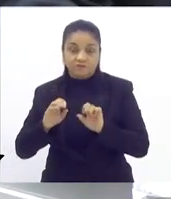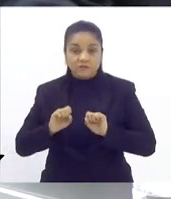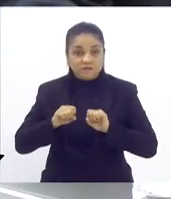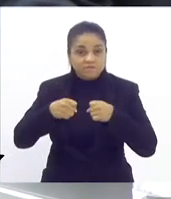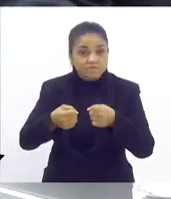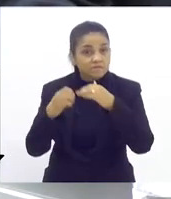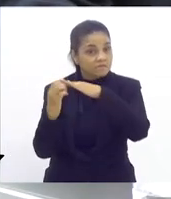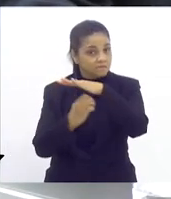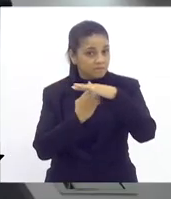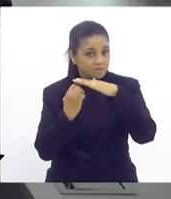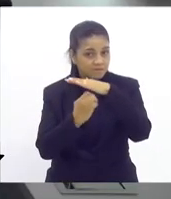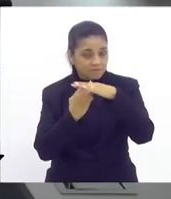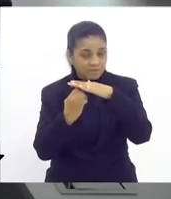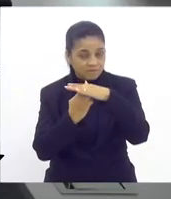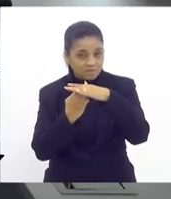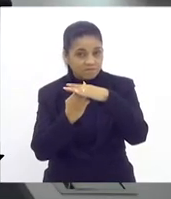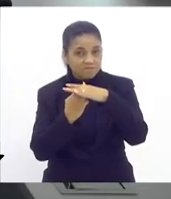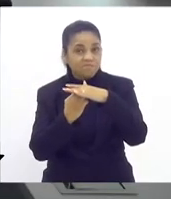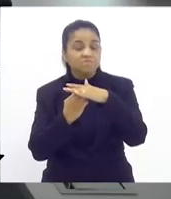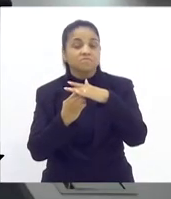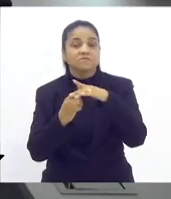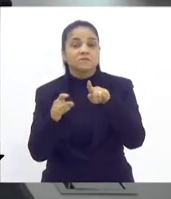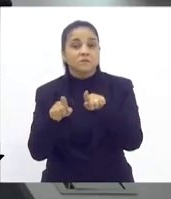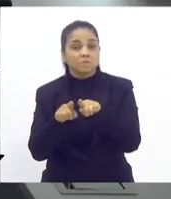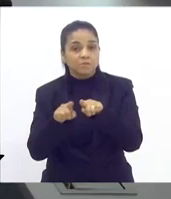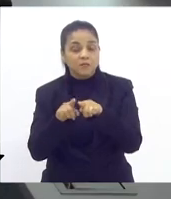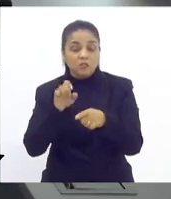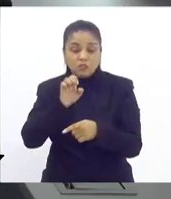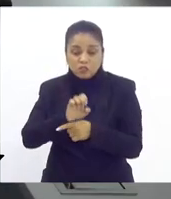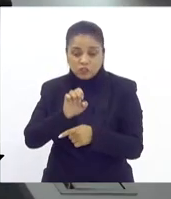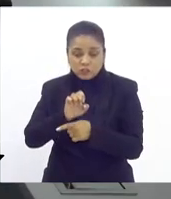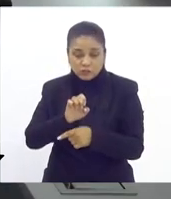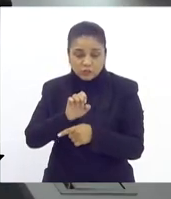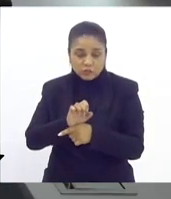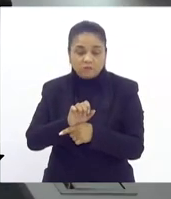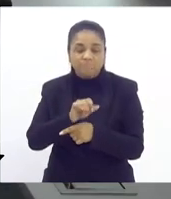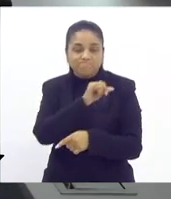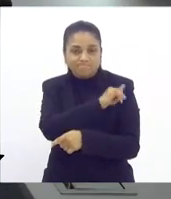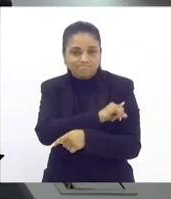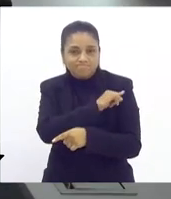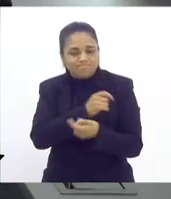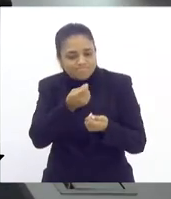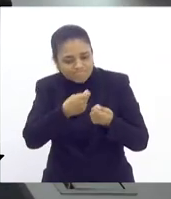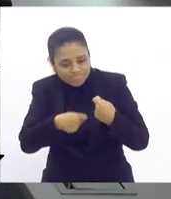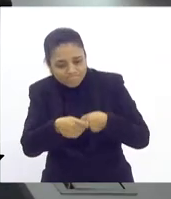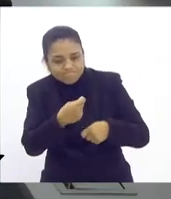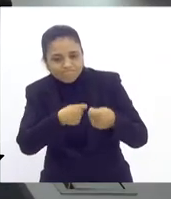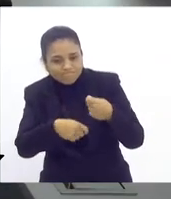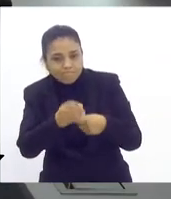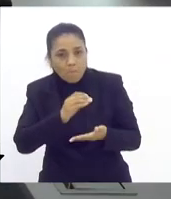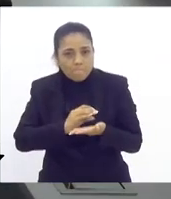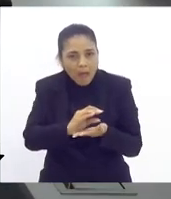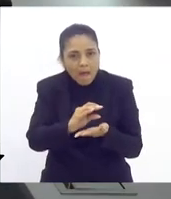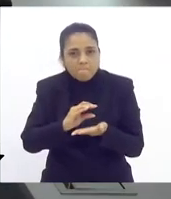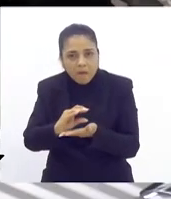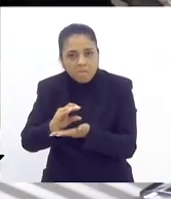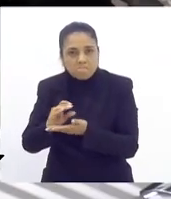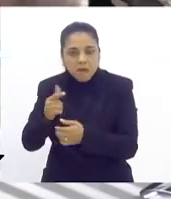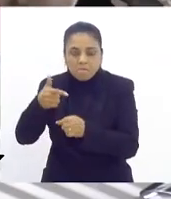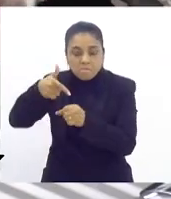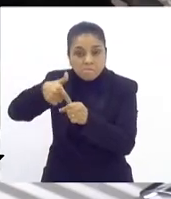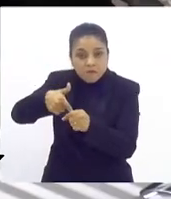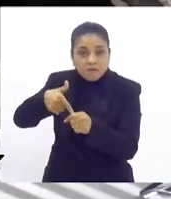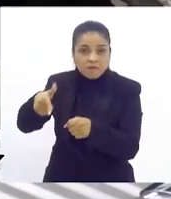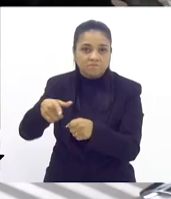defendendo os empresários que estão mantendo esse Estado do Rio de Janeiro quebrado que estou mantendo mantendo